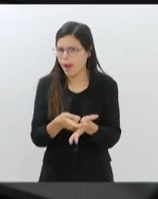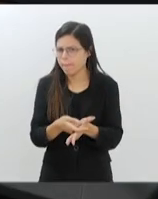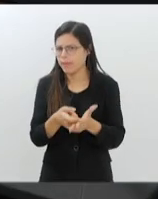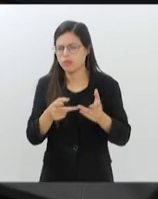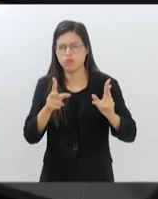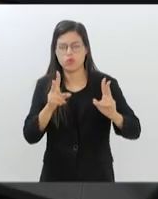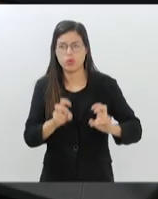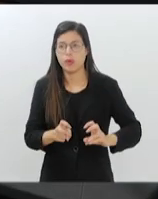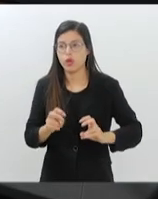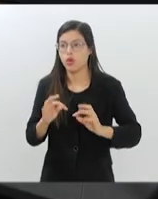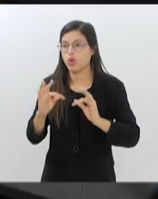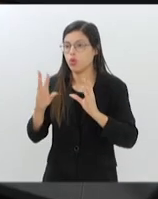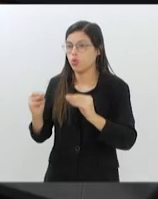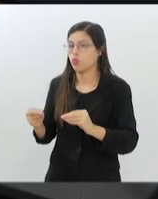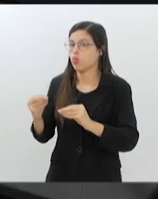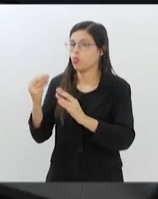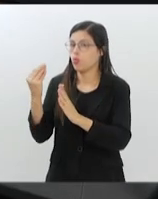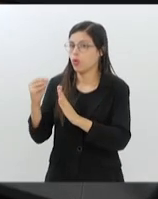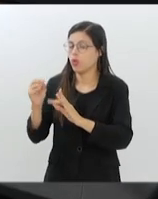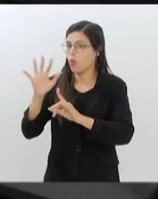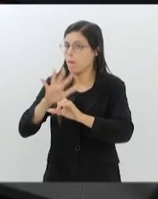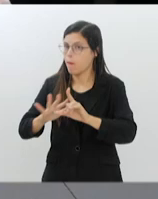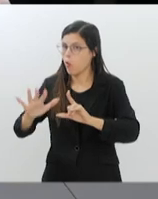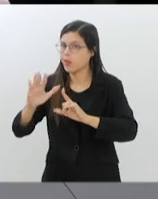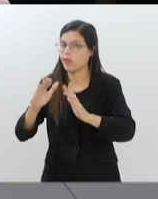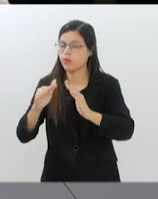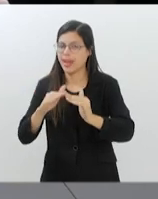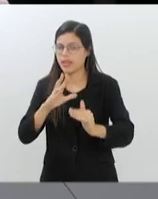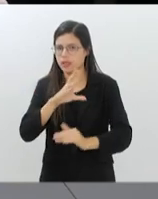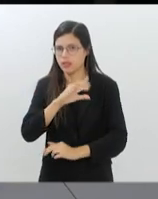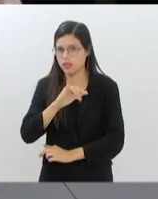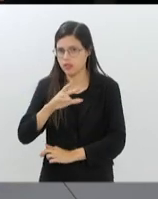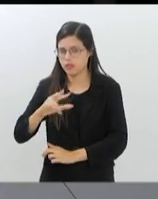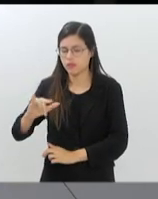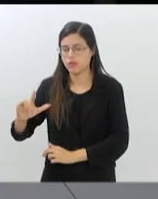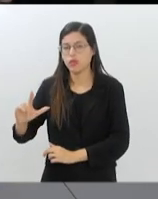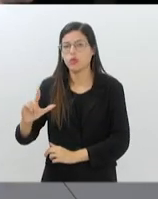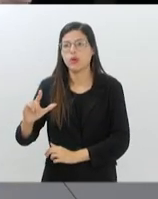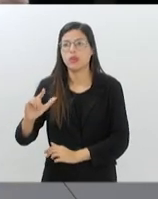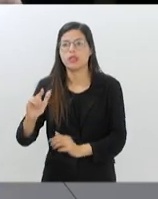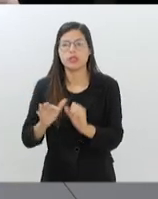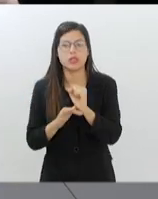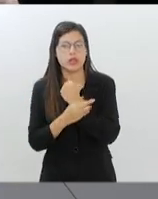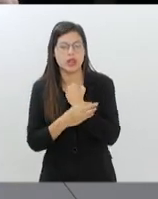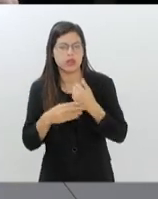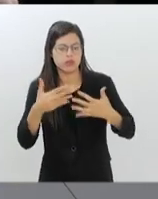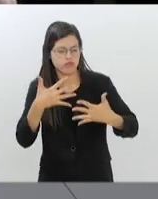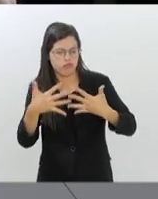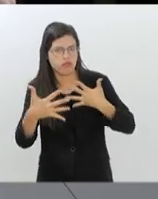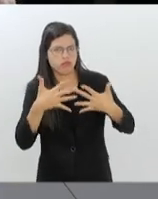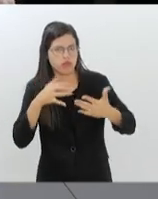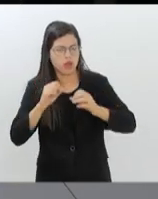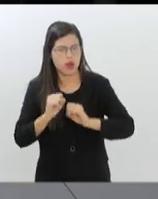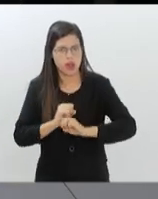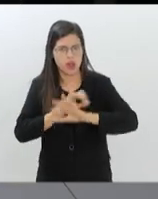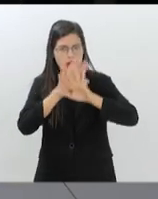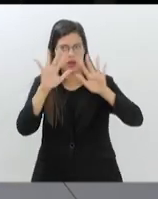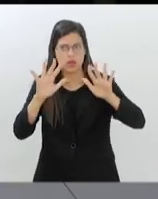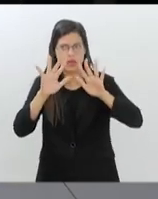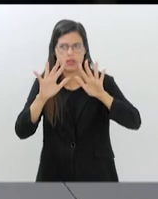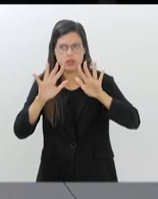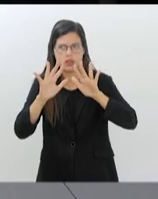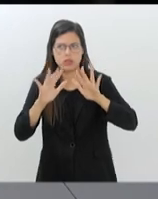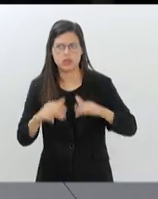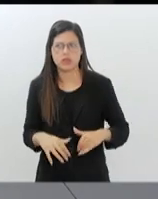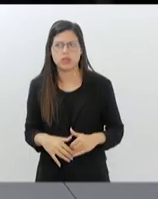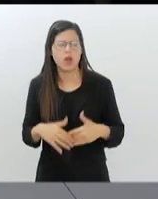num Portal da própria casa civil e pra gente e garantir Total transparência e clareza aqui Portal da casa